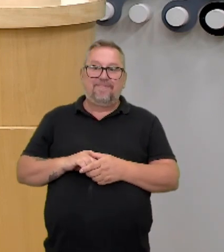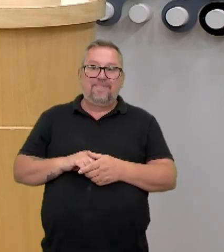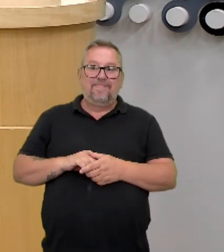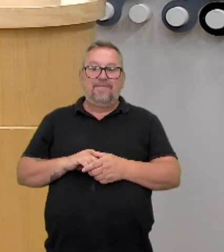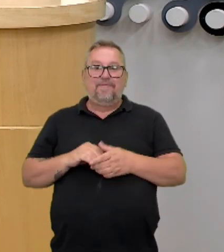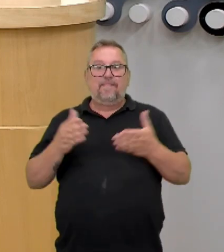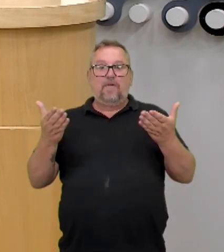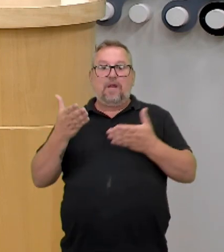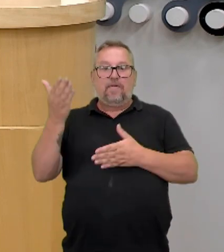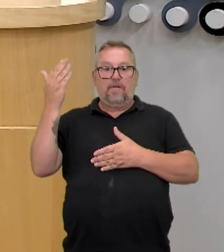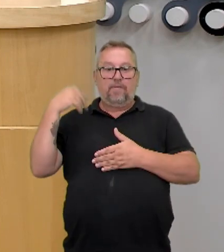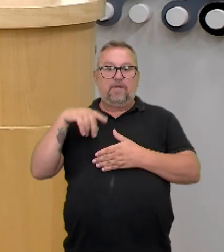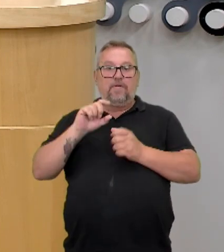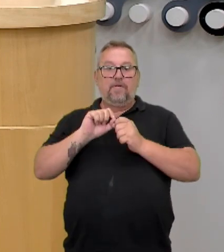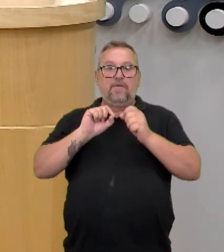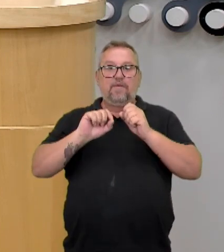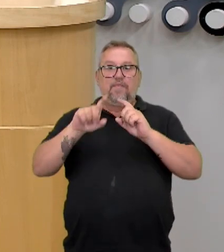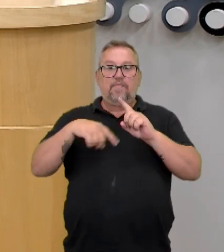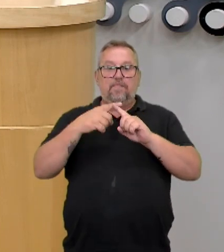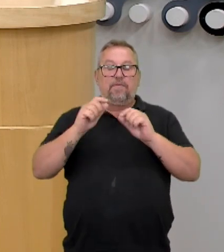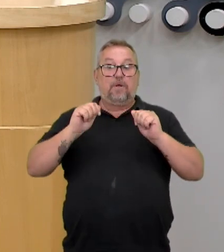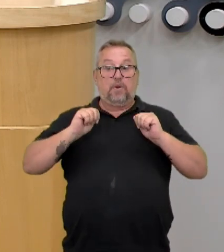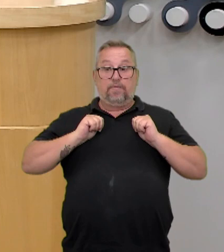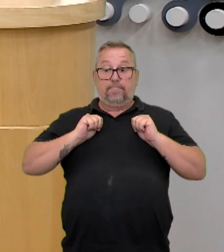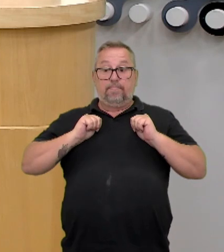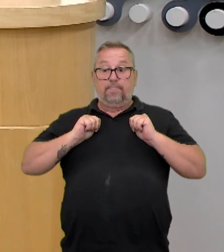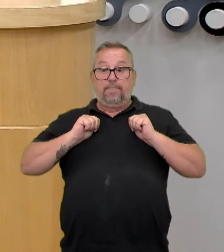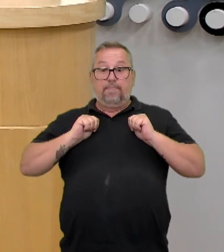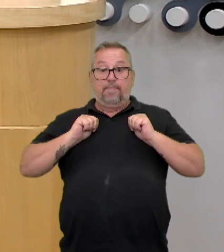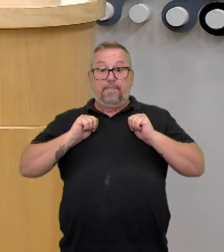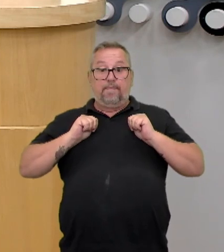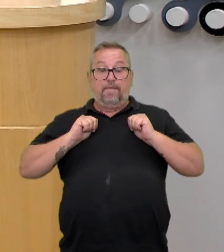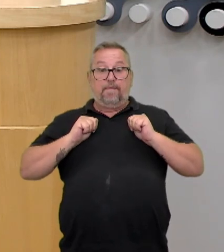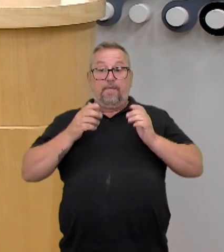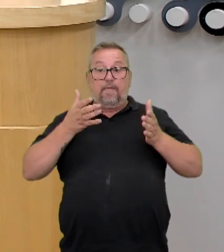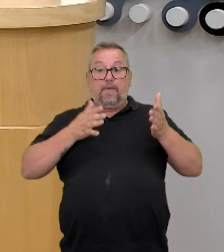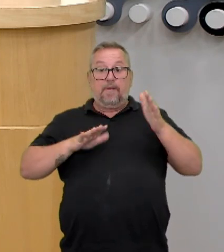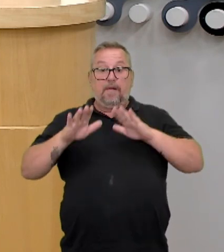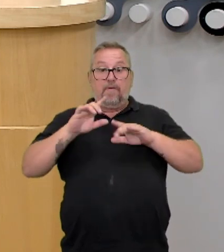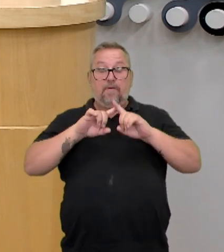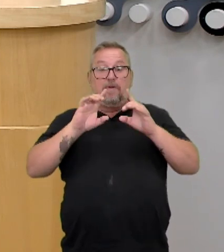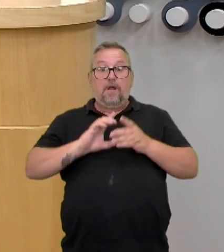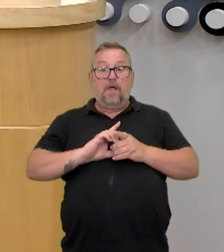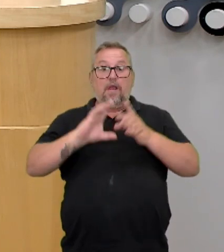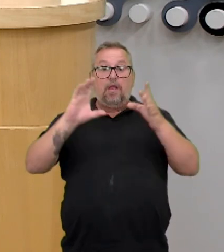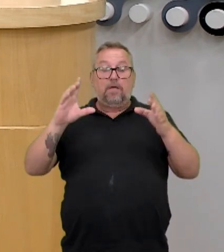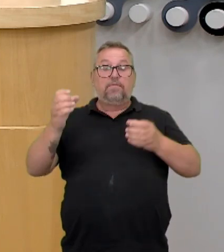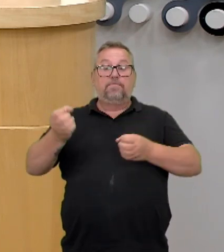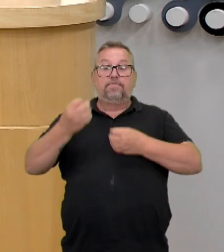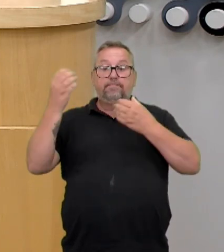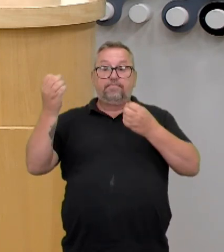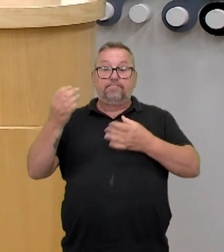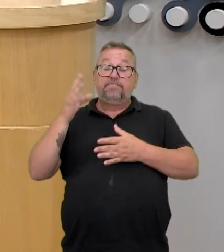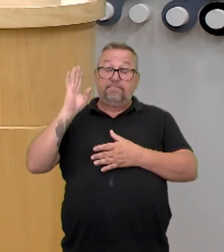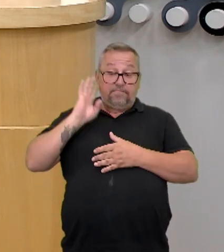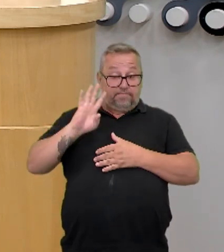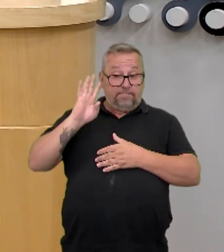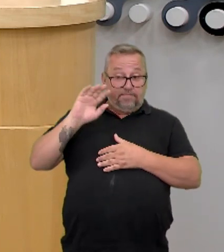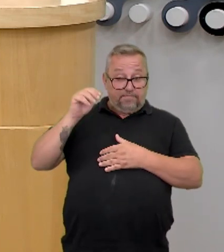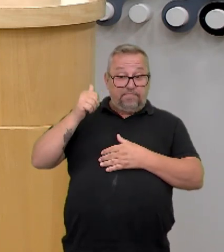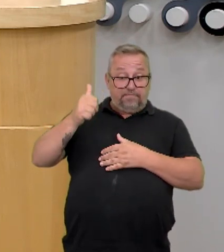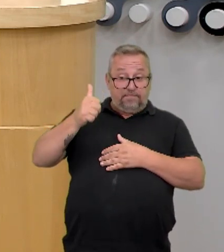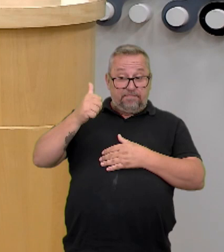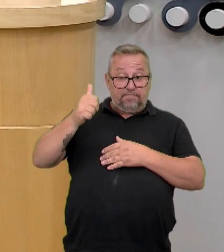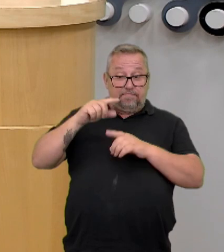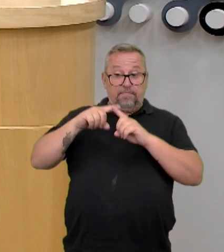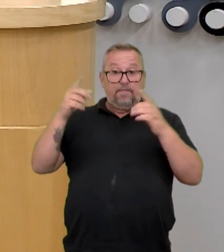E antigamente não, a gente era muito mais passivo. Então uma das coisas que a gente tem, talvez a democratização da informação, legal. Mas mais do que isso, eu